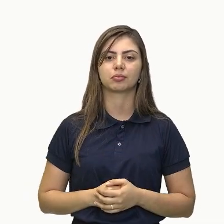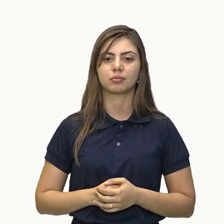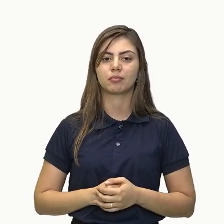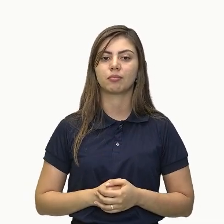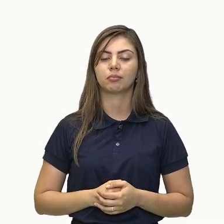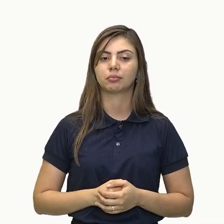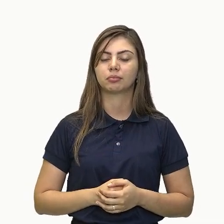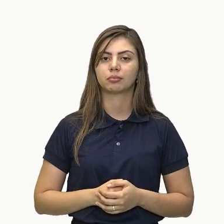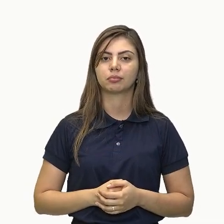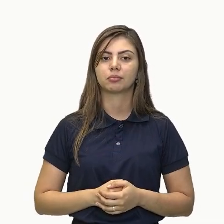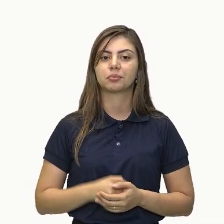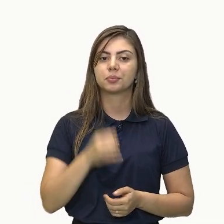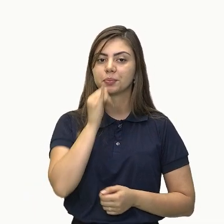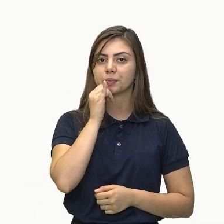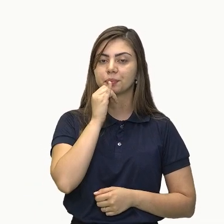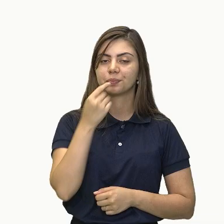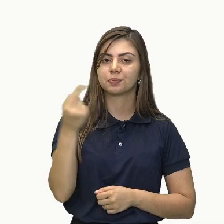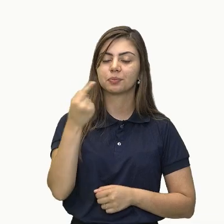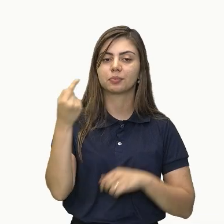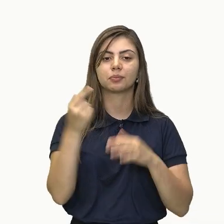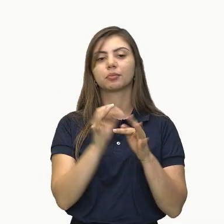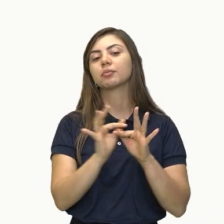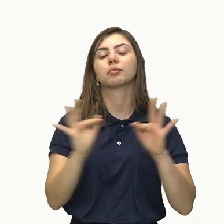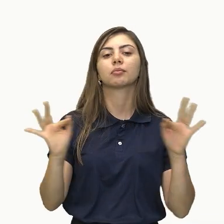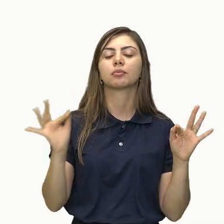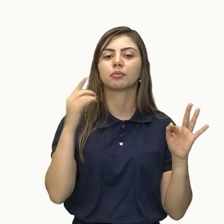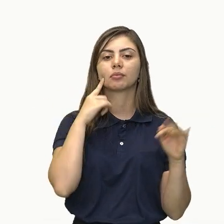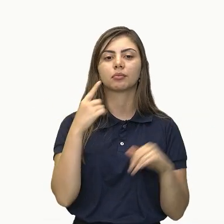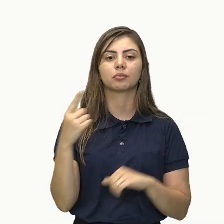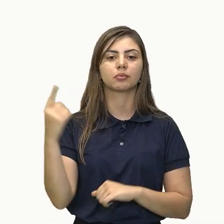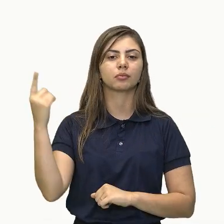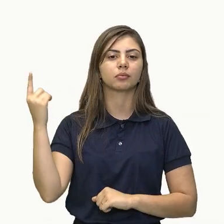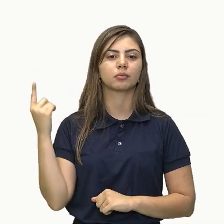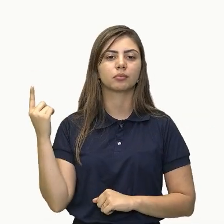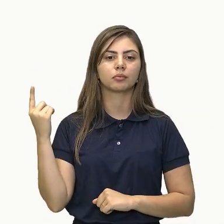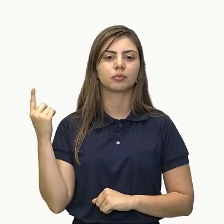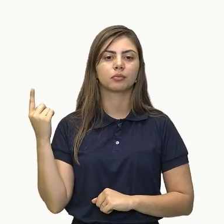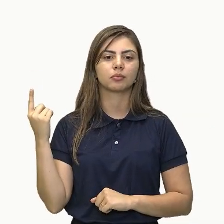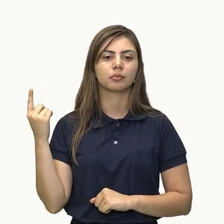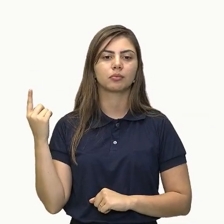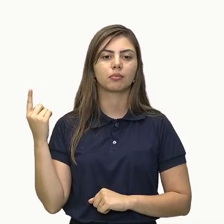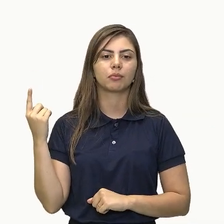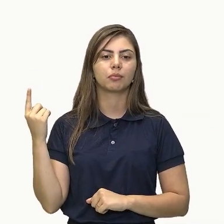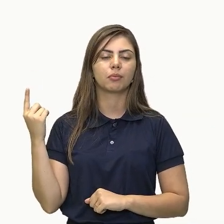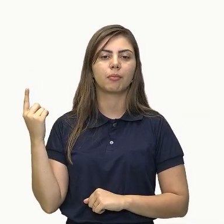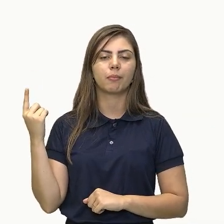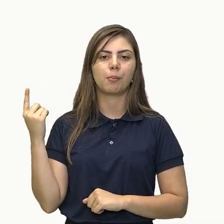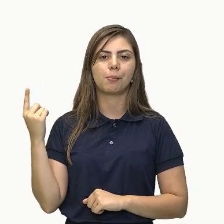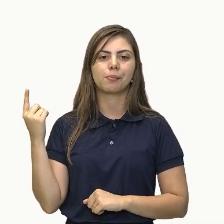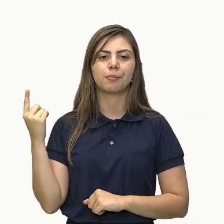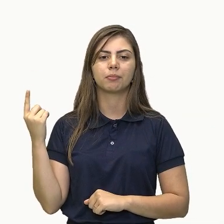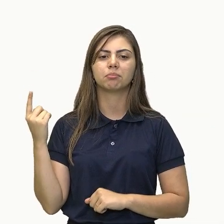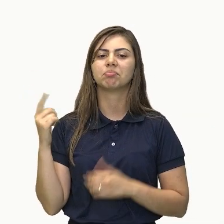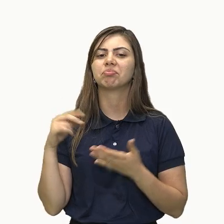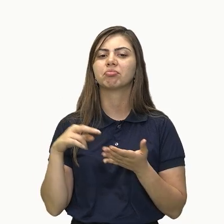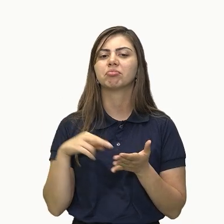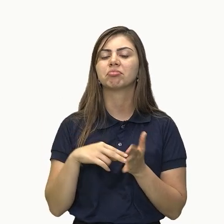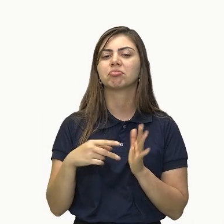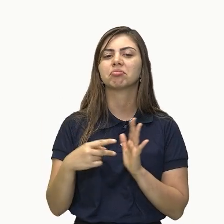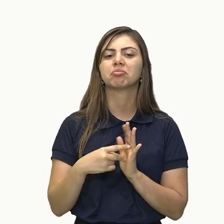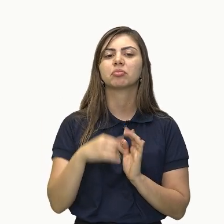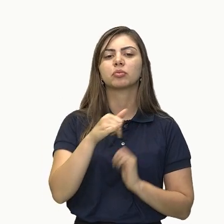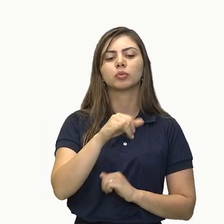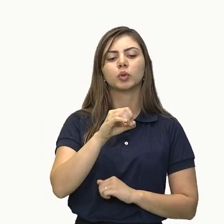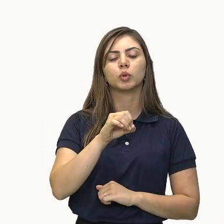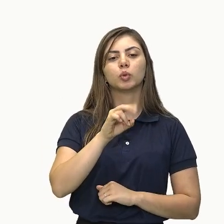primeira frase está assim, ó. You are. You are. O que significa you